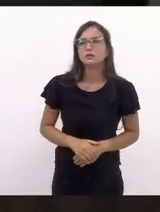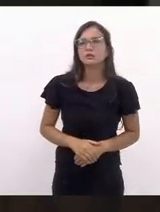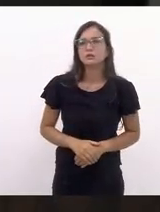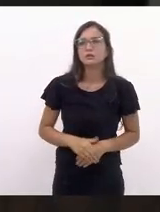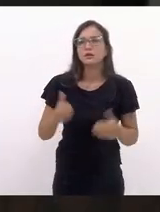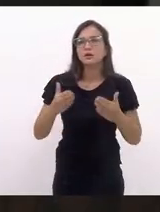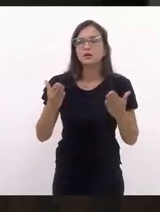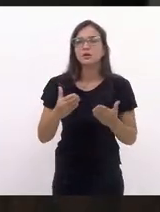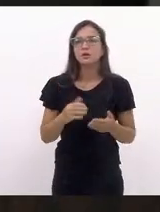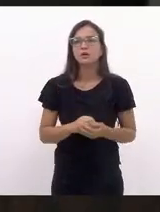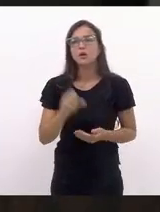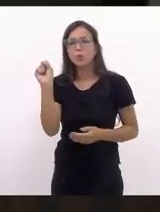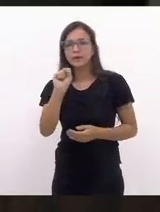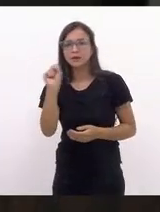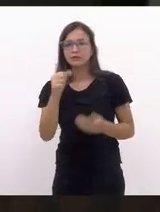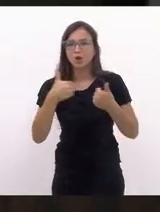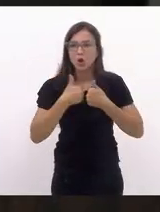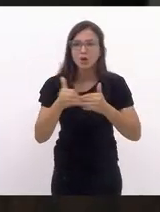sessão extraordinária e